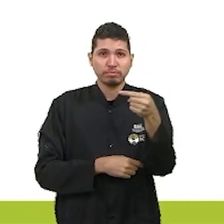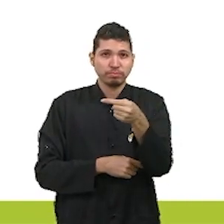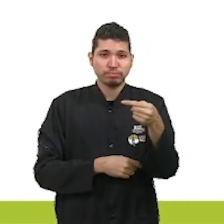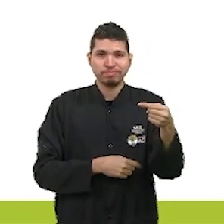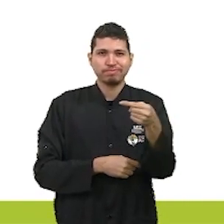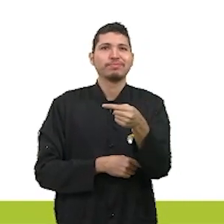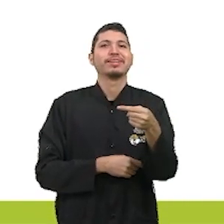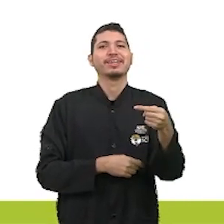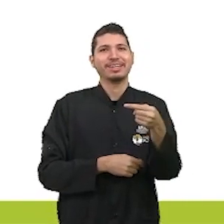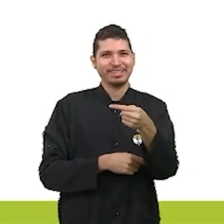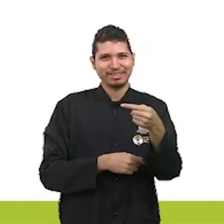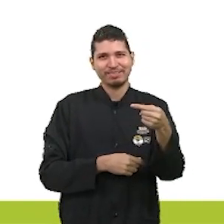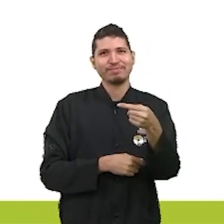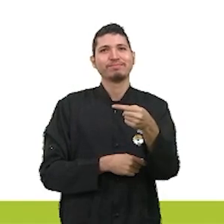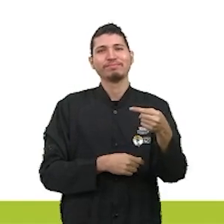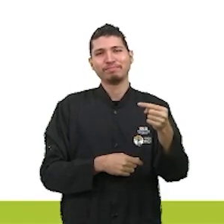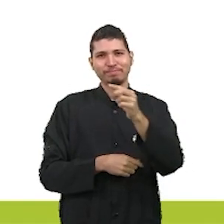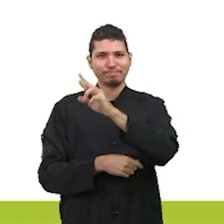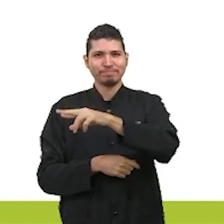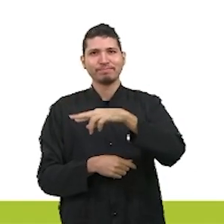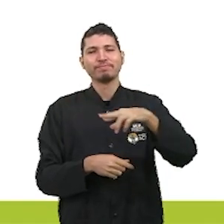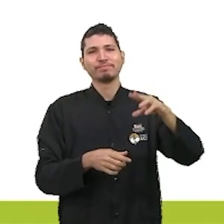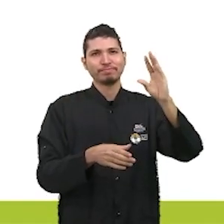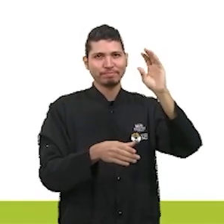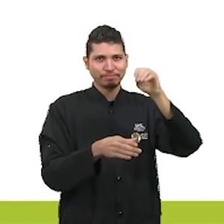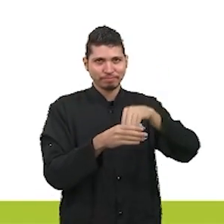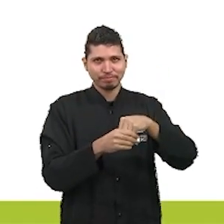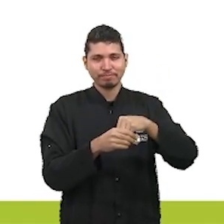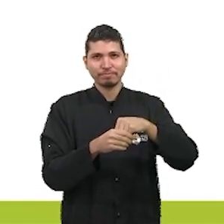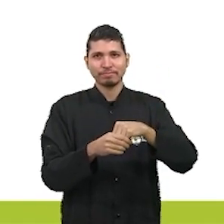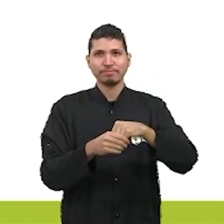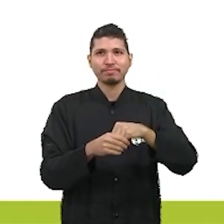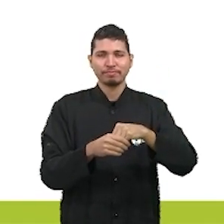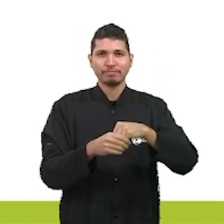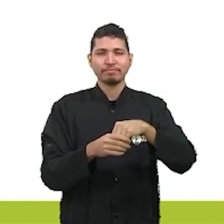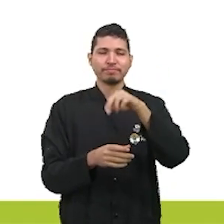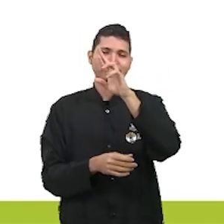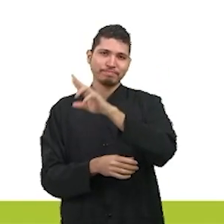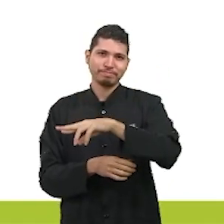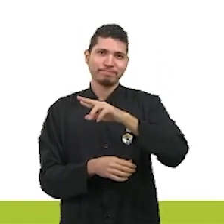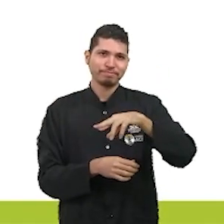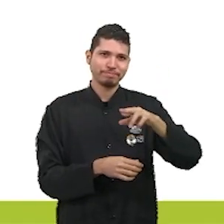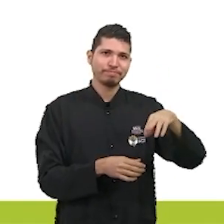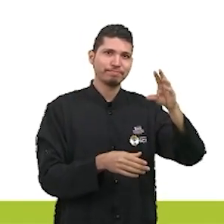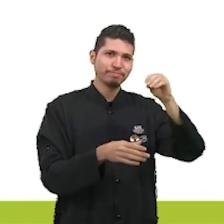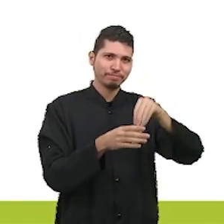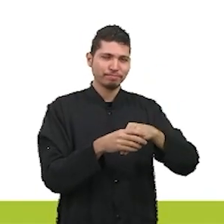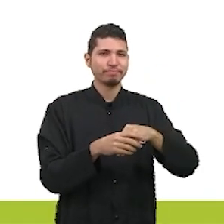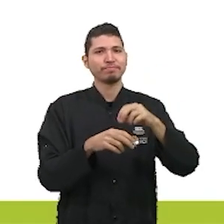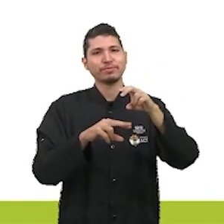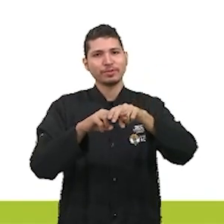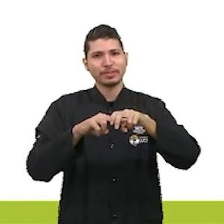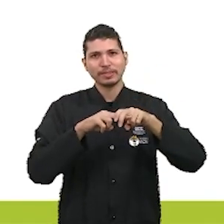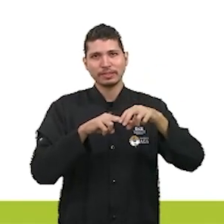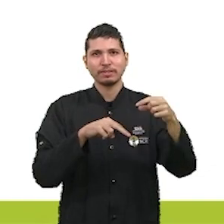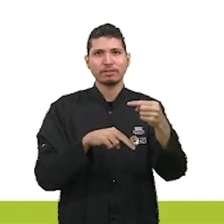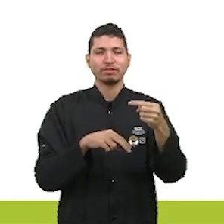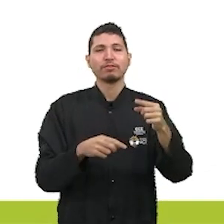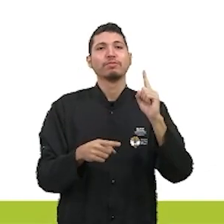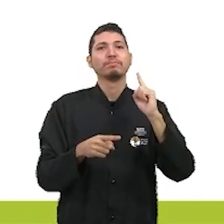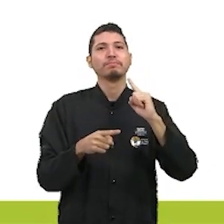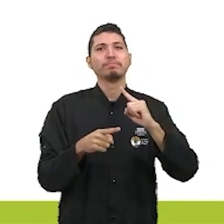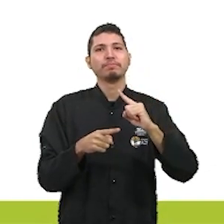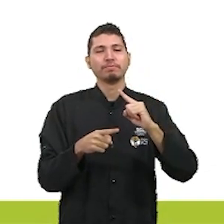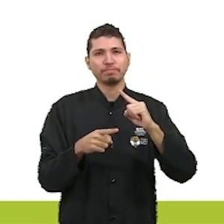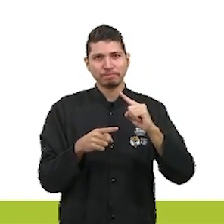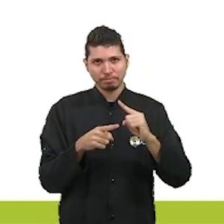resistência interna com o meu, né? E aí meu URI, né? Minha resistência interna do gerador, por isso que é negativo, porque ele vai